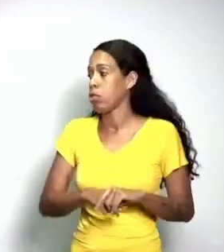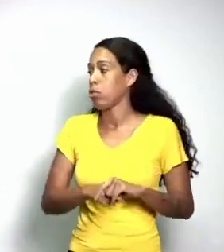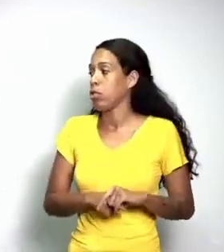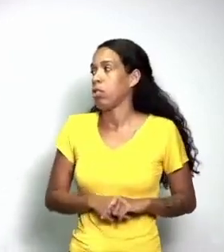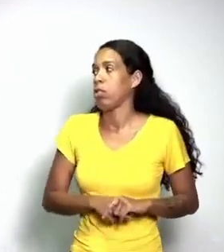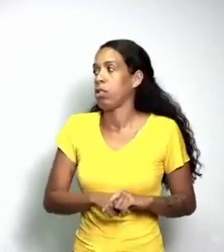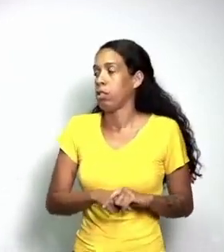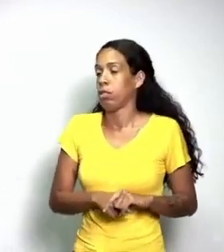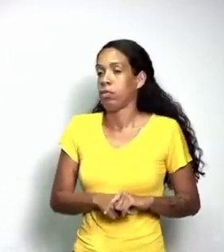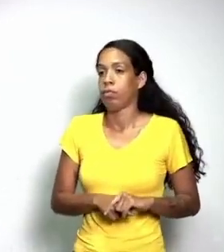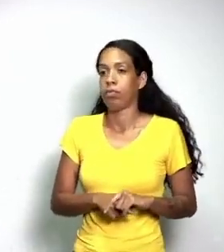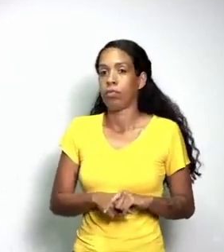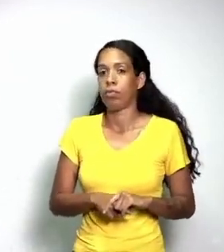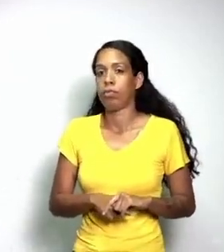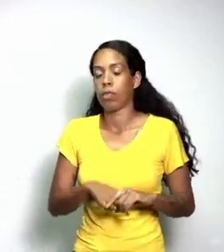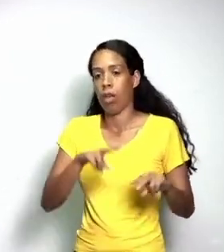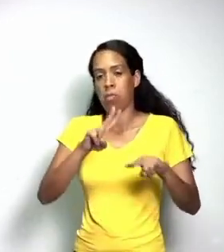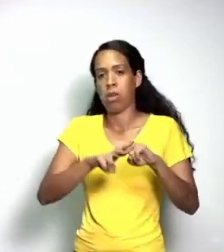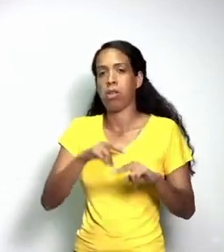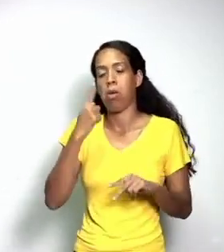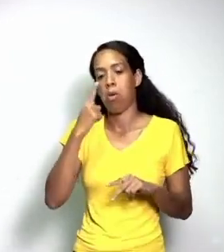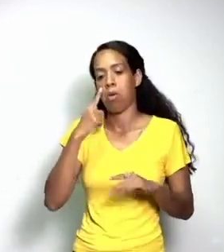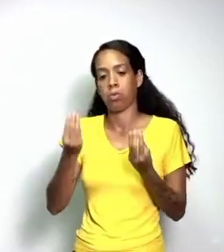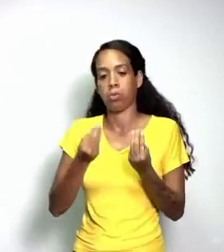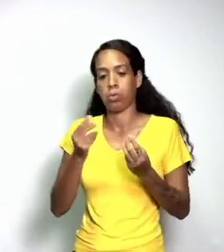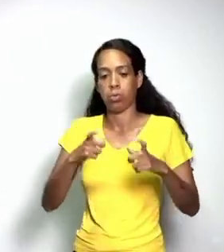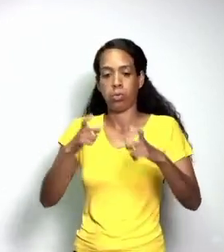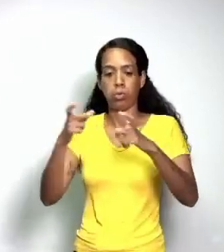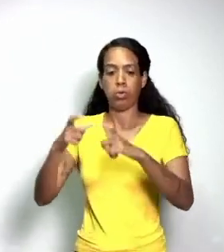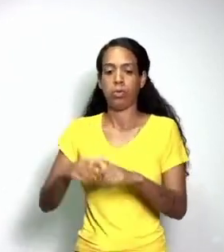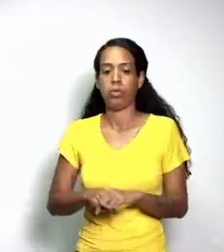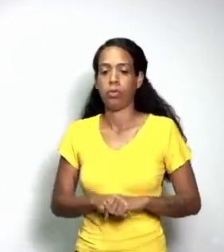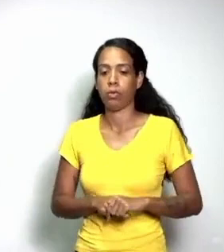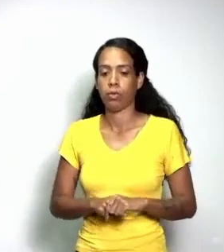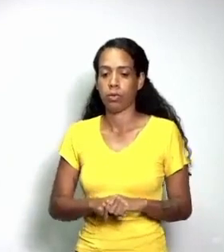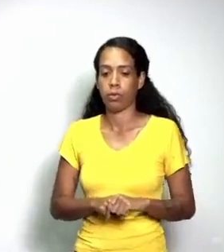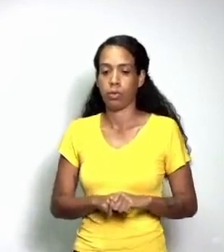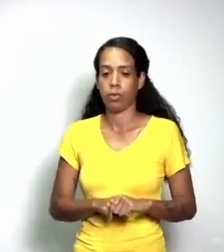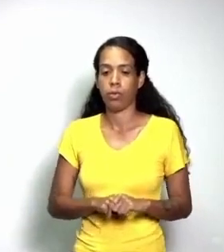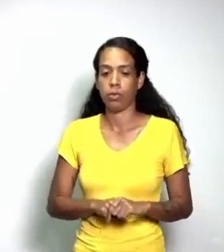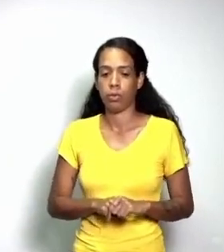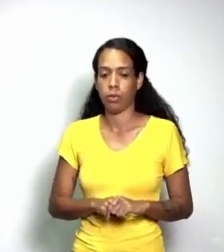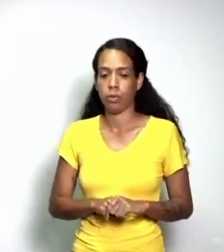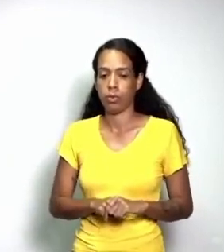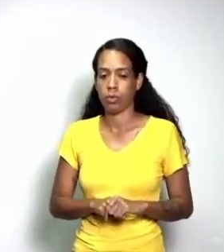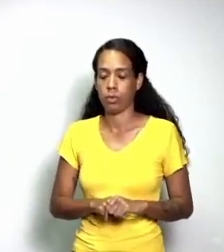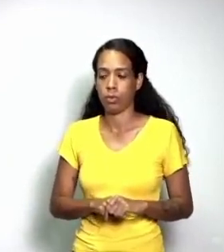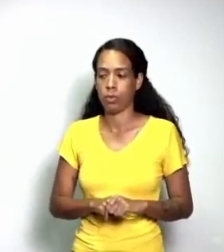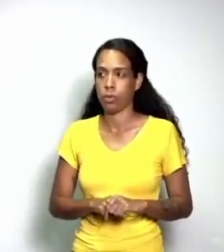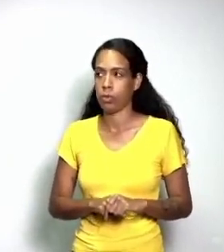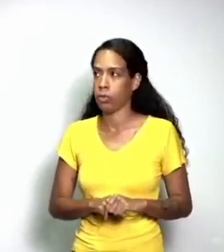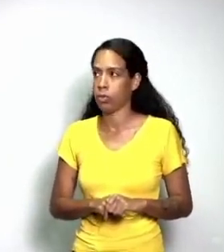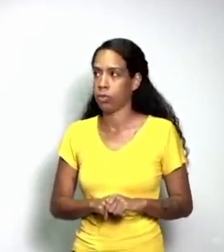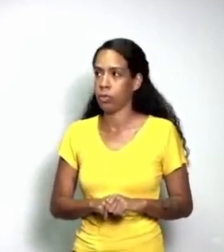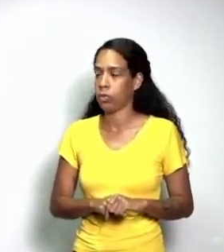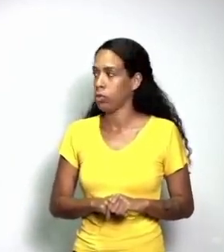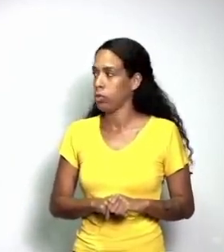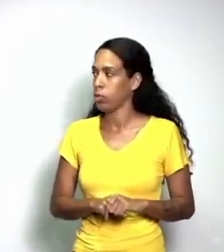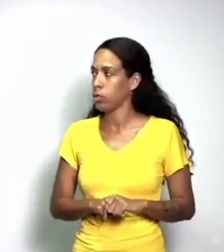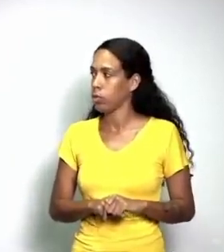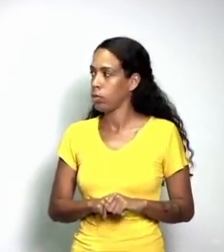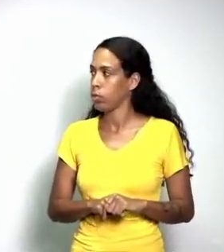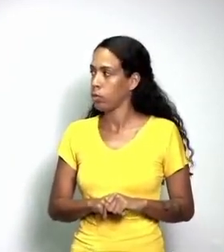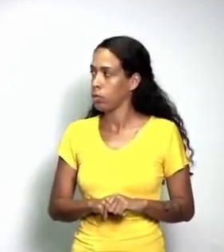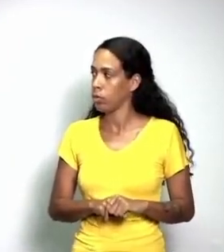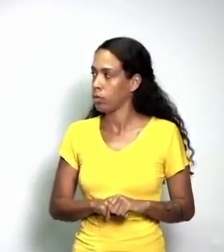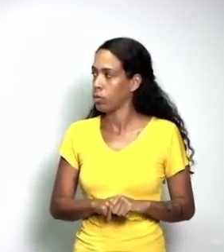é uma opção, a gente pode deixar preso para não perder. Aqui na frente também é uma opção, aqui ele tem outro, aqui na frente tem mais